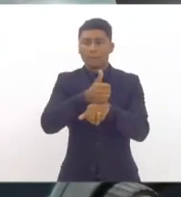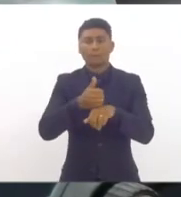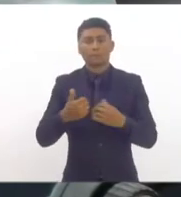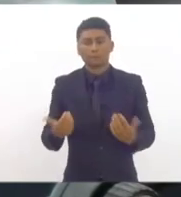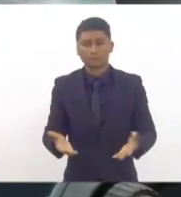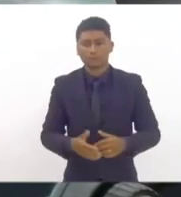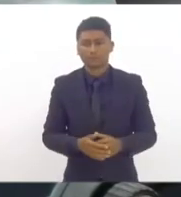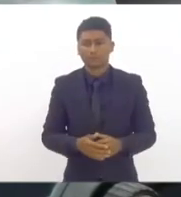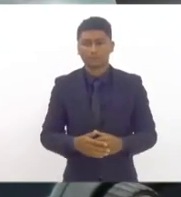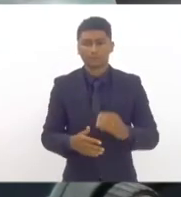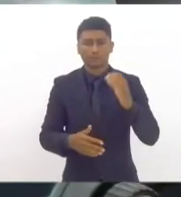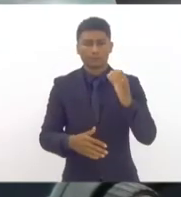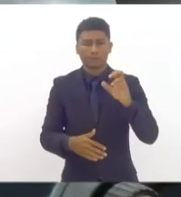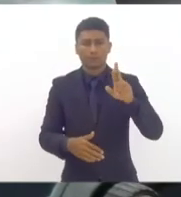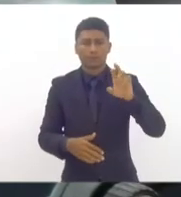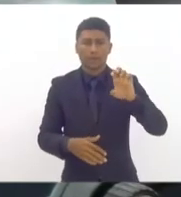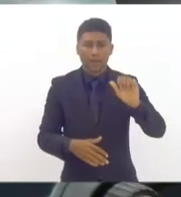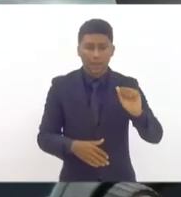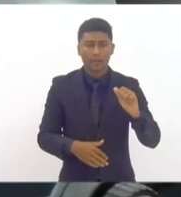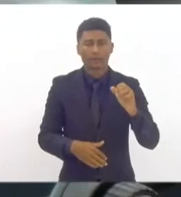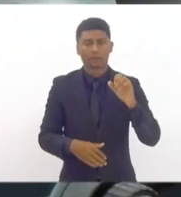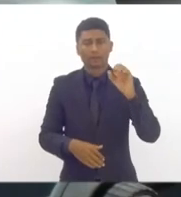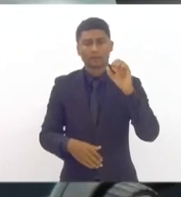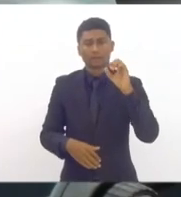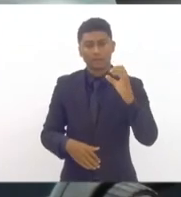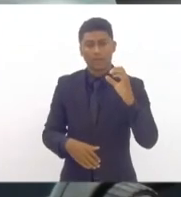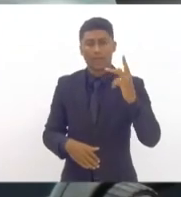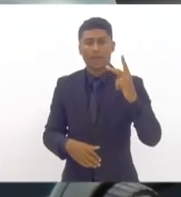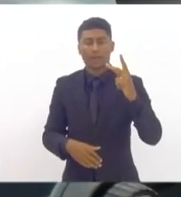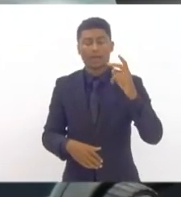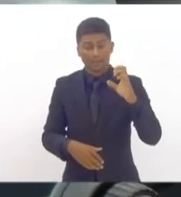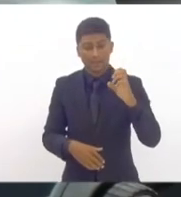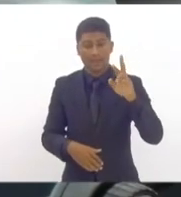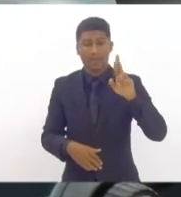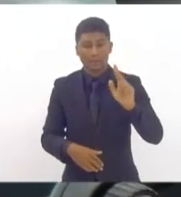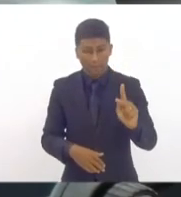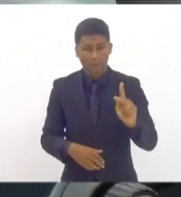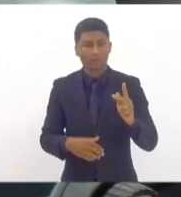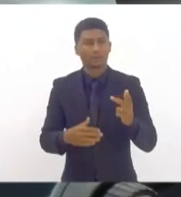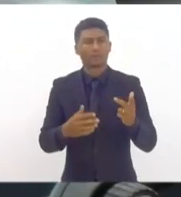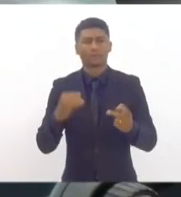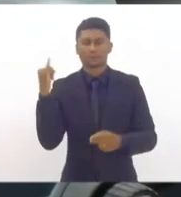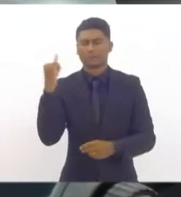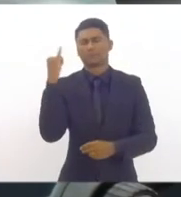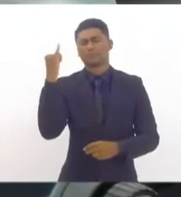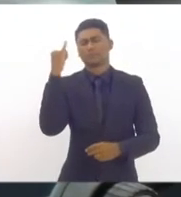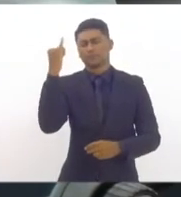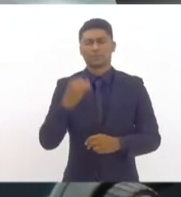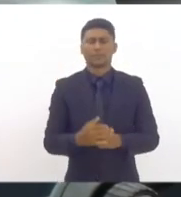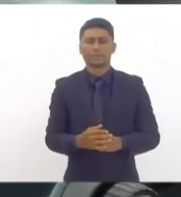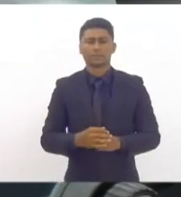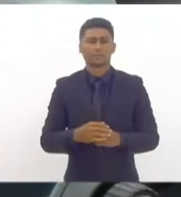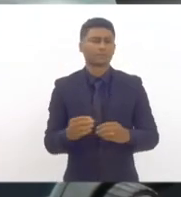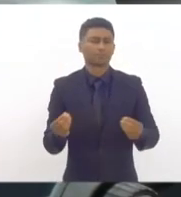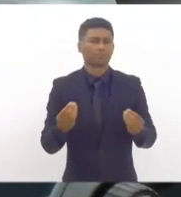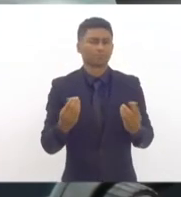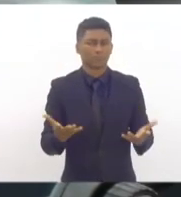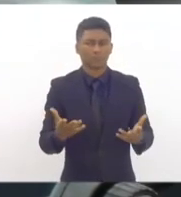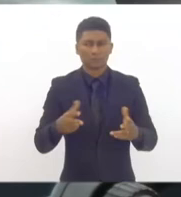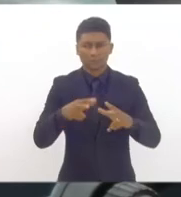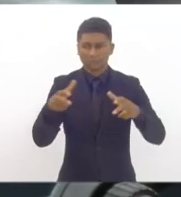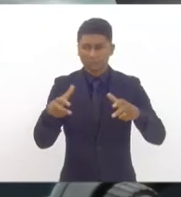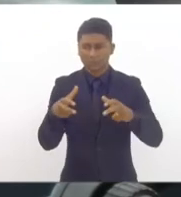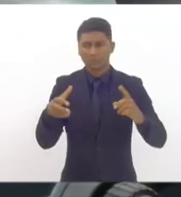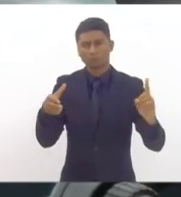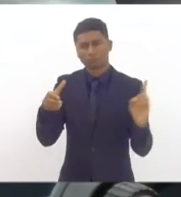órgãos CREA, CRP e em outros espaços também é importante para estar junto com o mecanismo e também